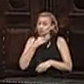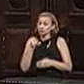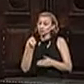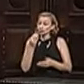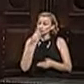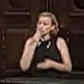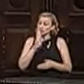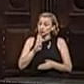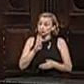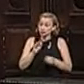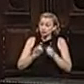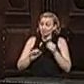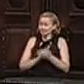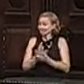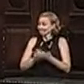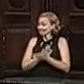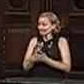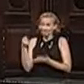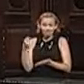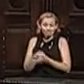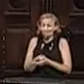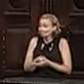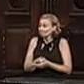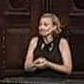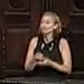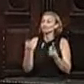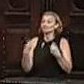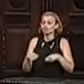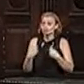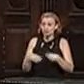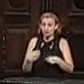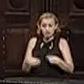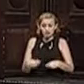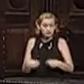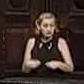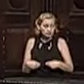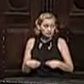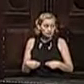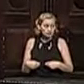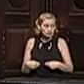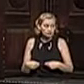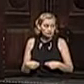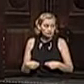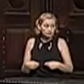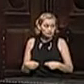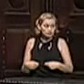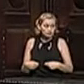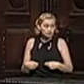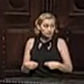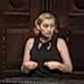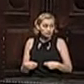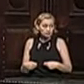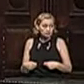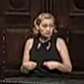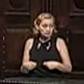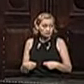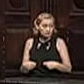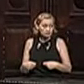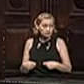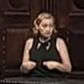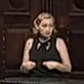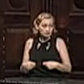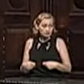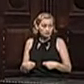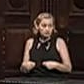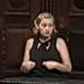nós, senhores e senhores deputados, precisamos estar muito atentos para emendarmos o orçamento do Estado e